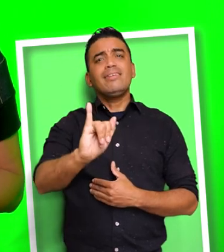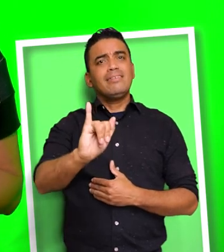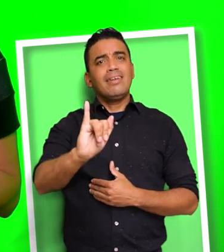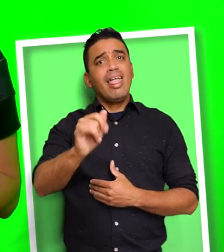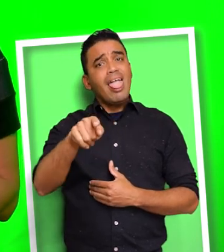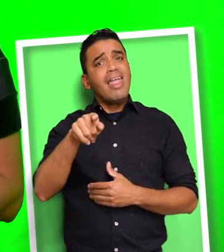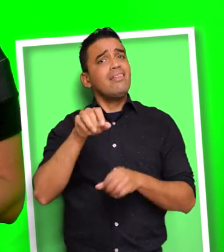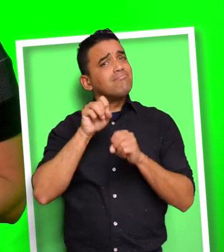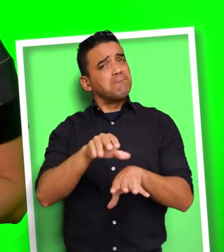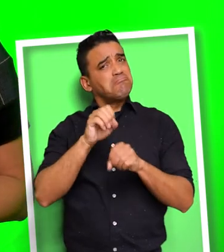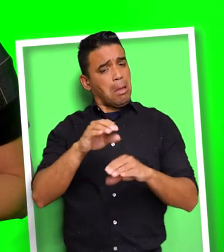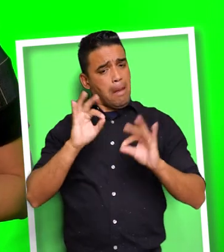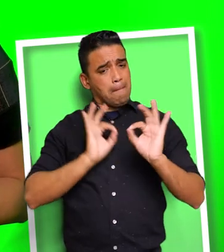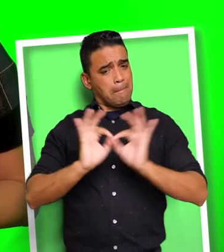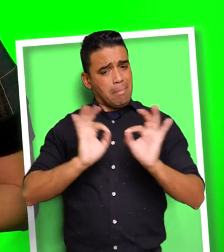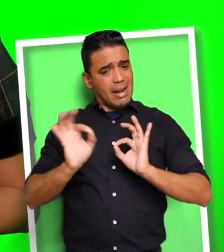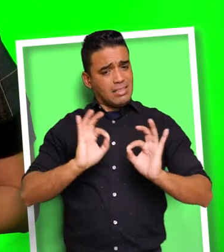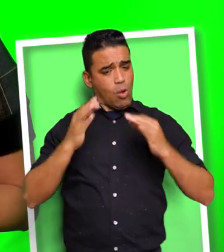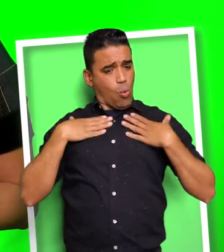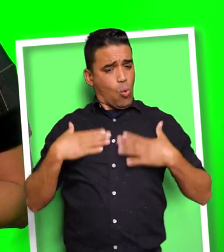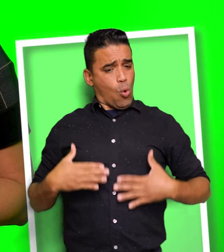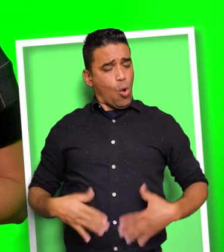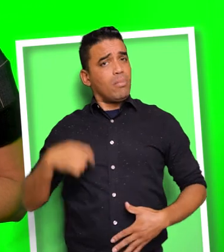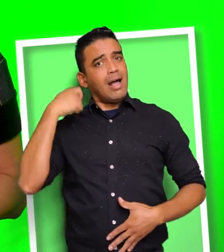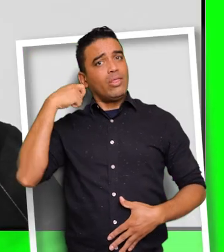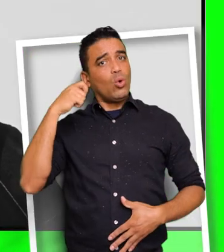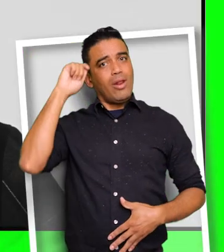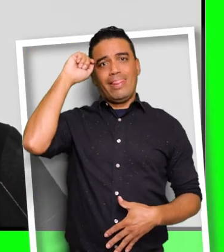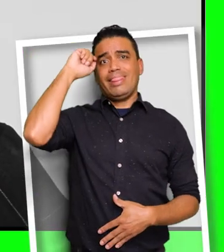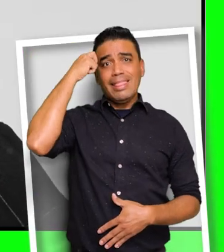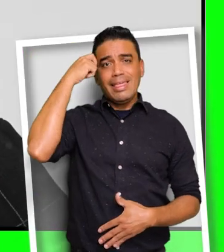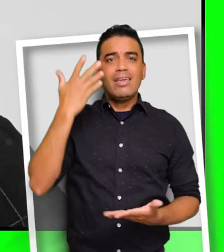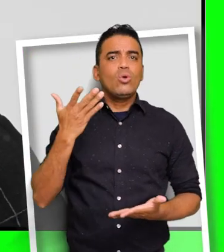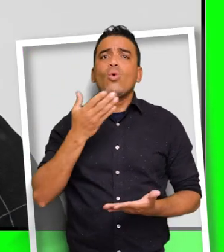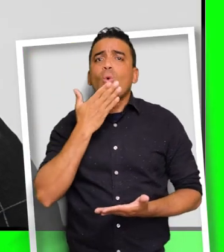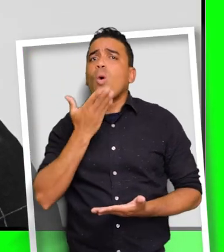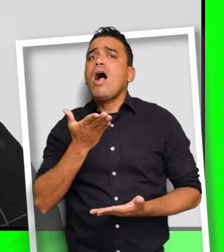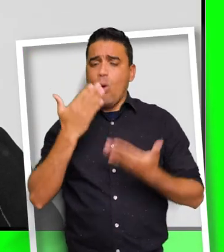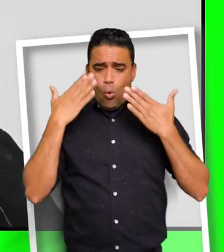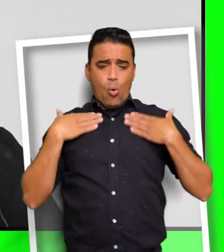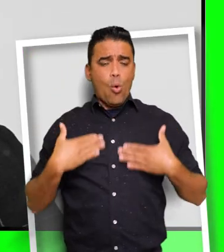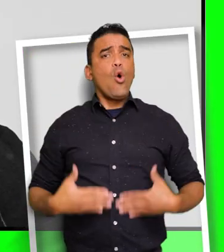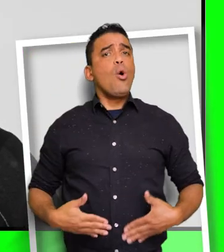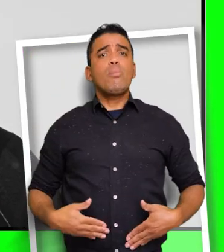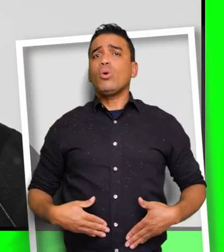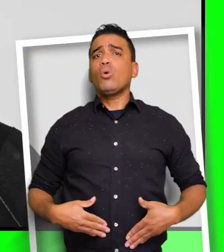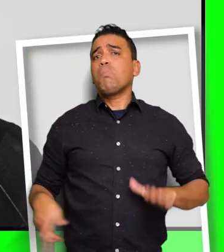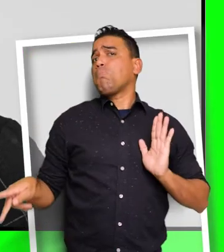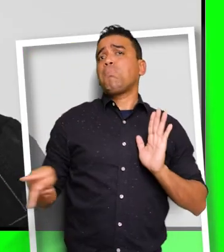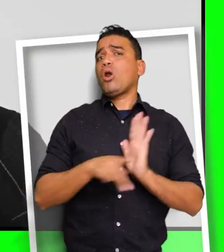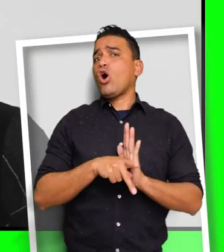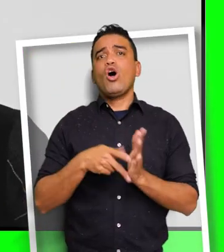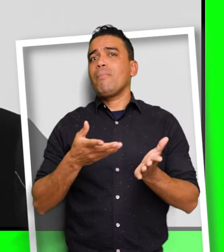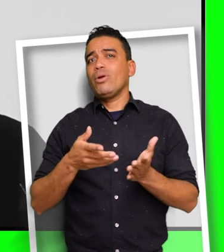ator através da corporeidade negra. Qual corporeidade? Aquela corporeidade própria